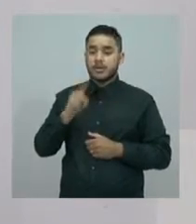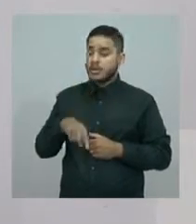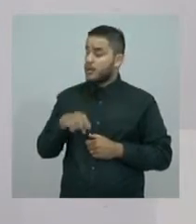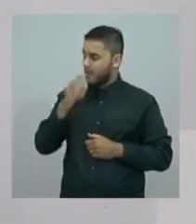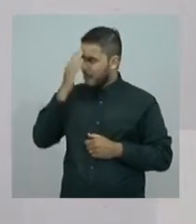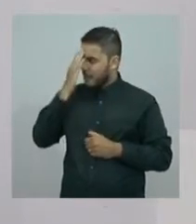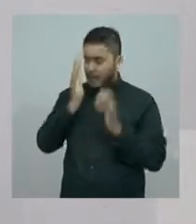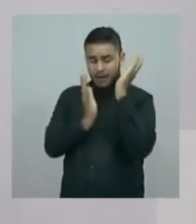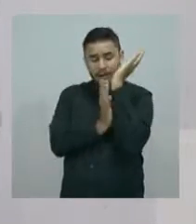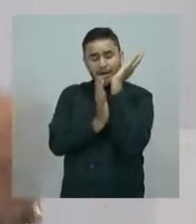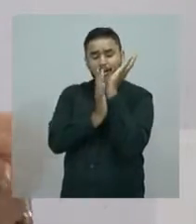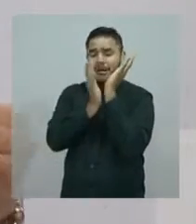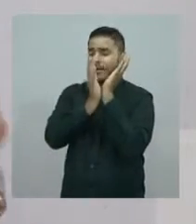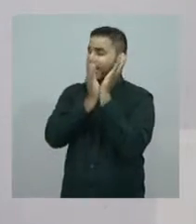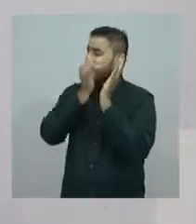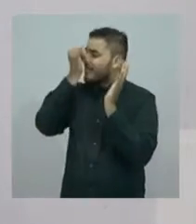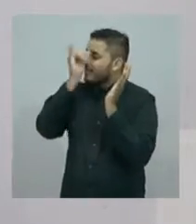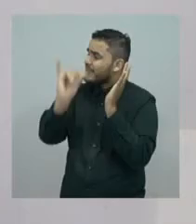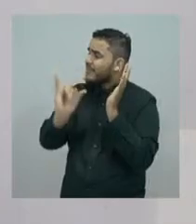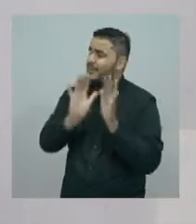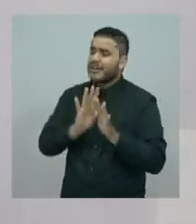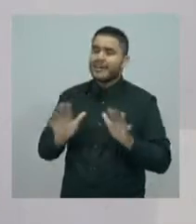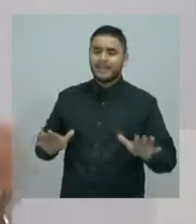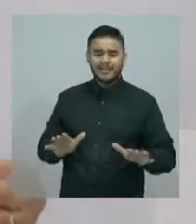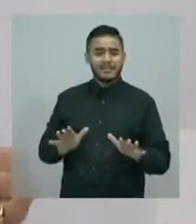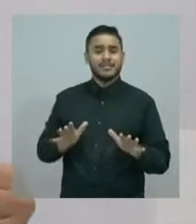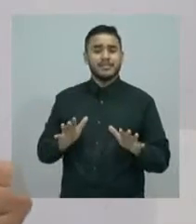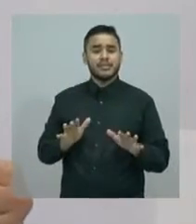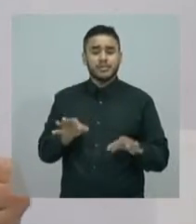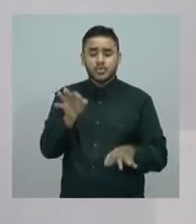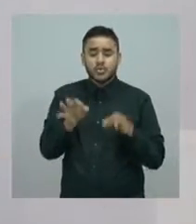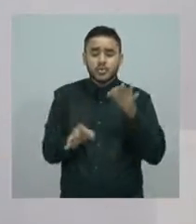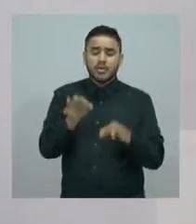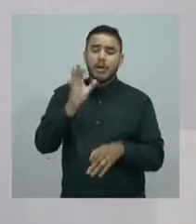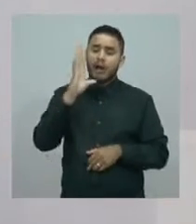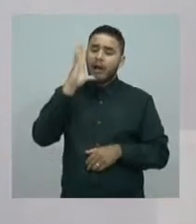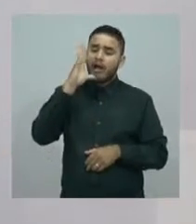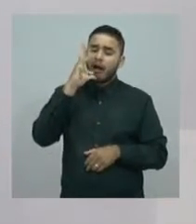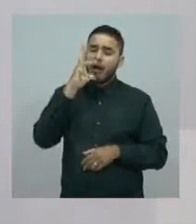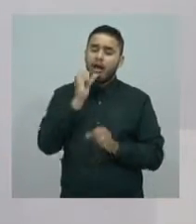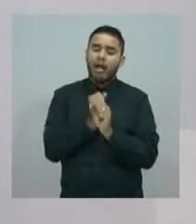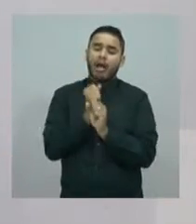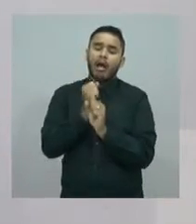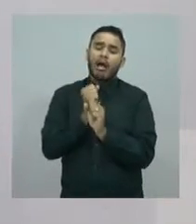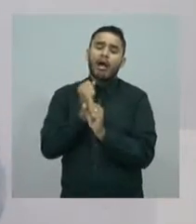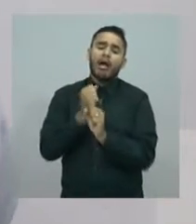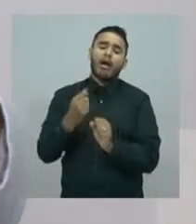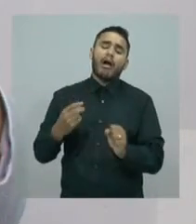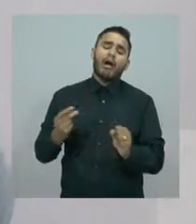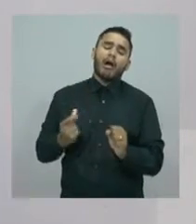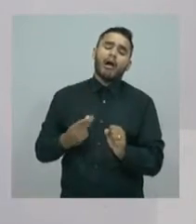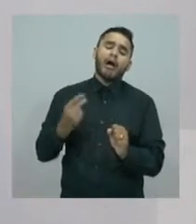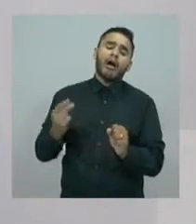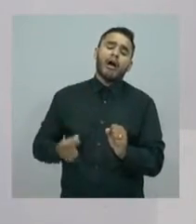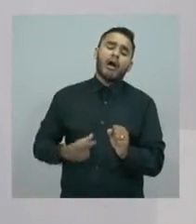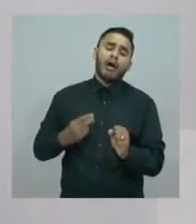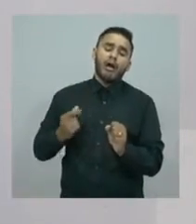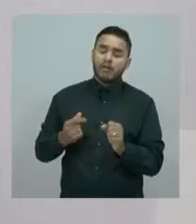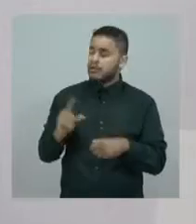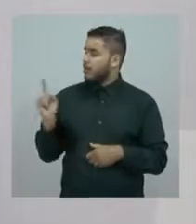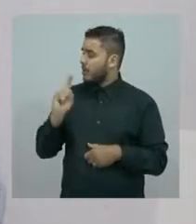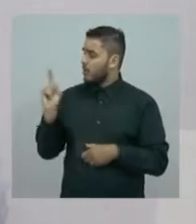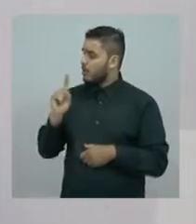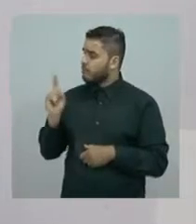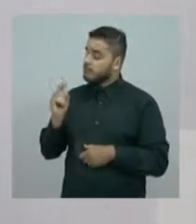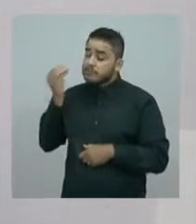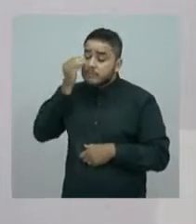desburocratização, a simplificação da resolução dos conflitos. O que vai adiantar levar esses tipos de